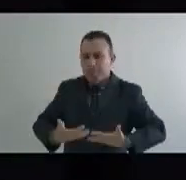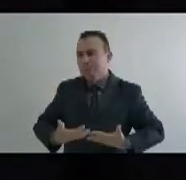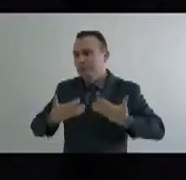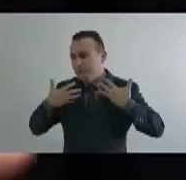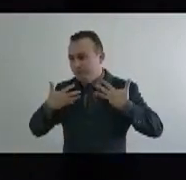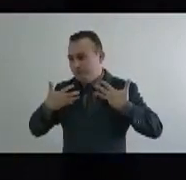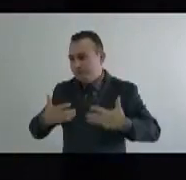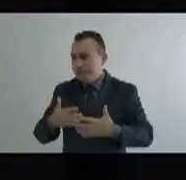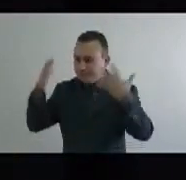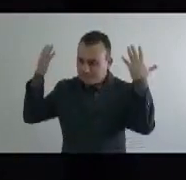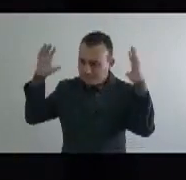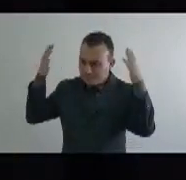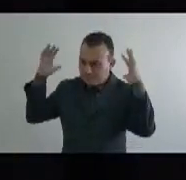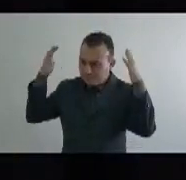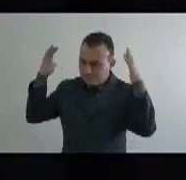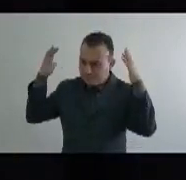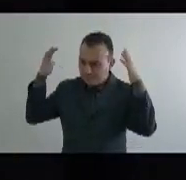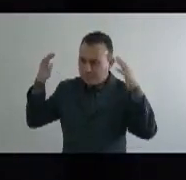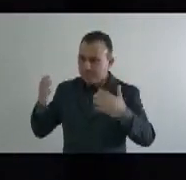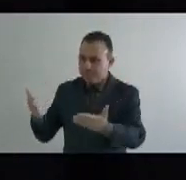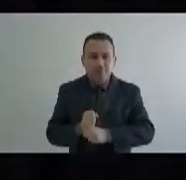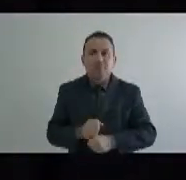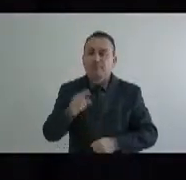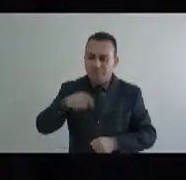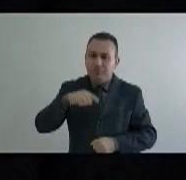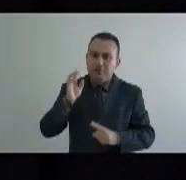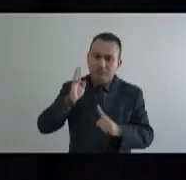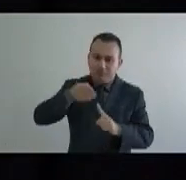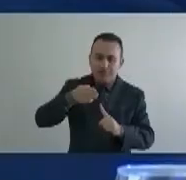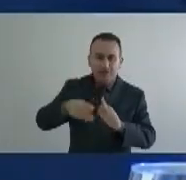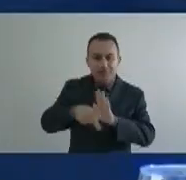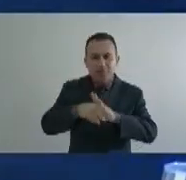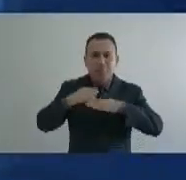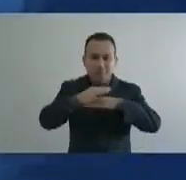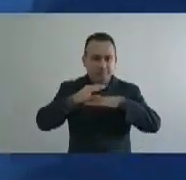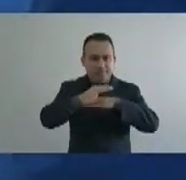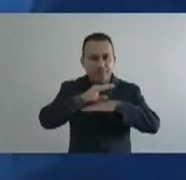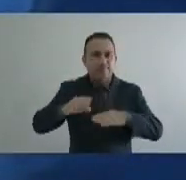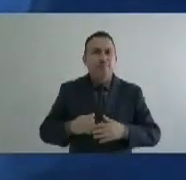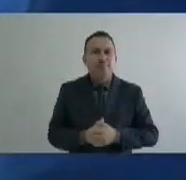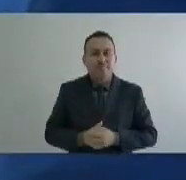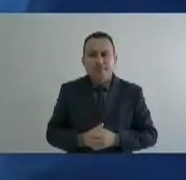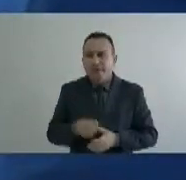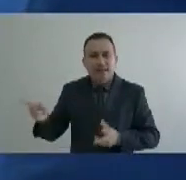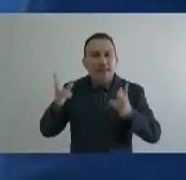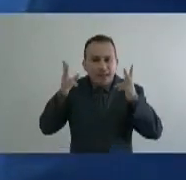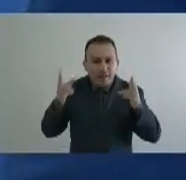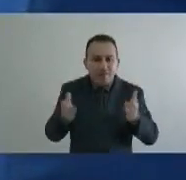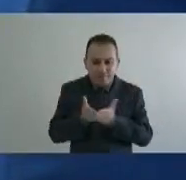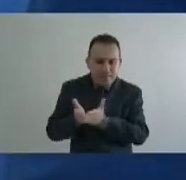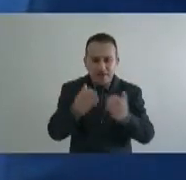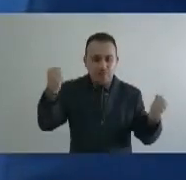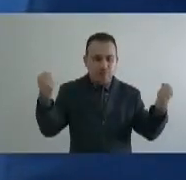e poderemos dar. Parabéns, sucesso na sua administração. Desejo ao novo timoneiro do tribunal todo